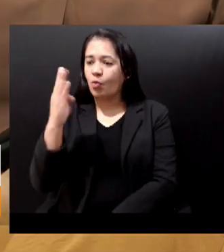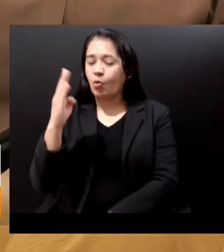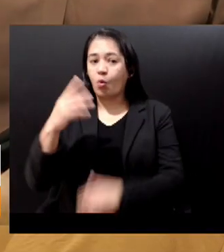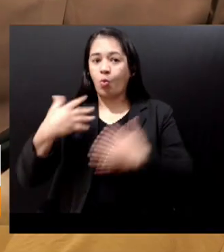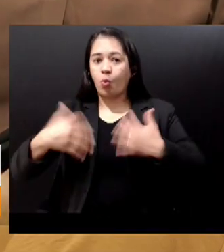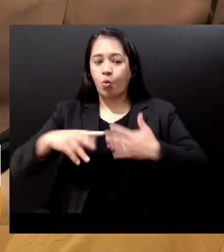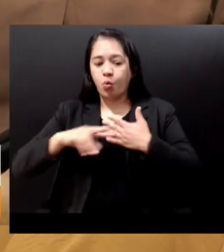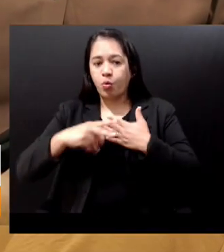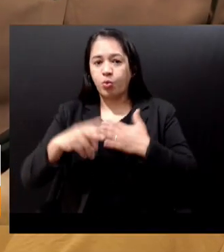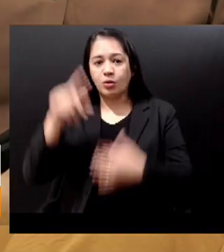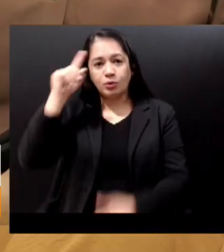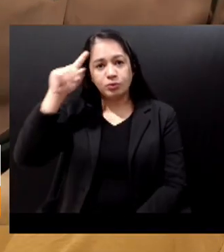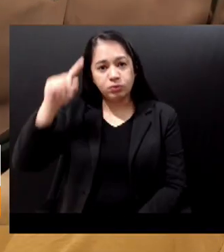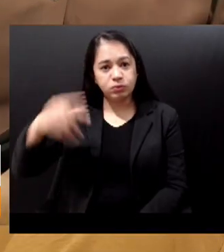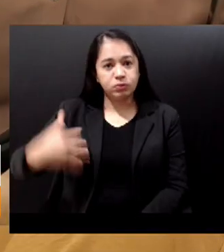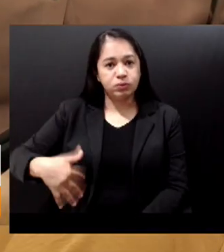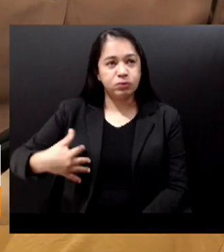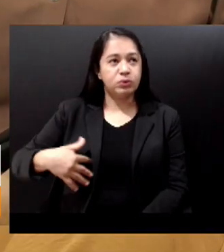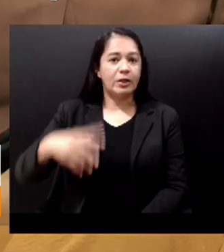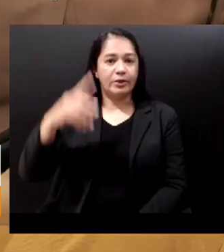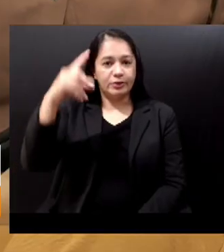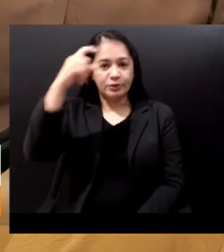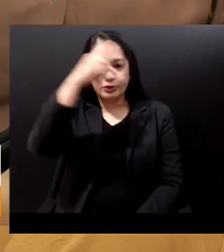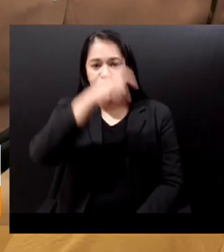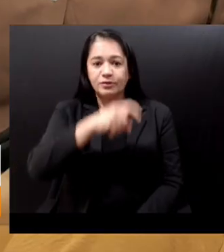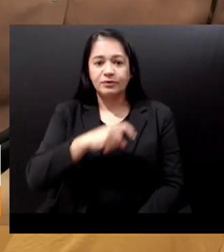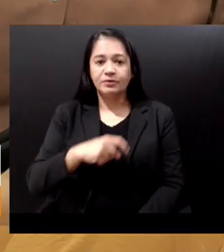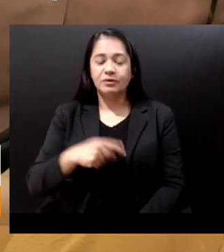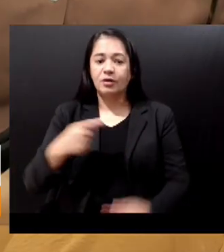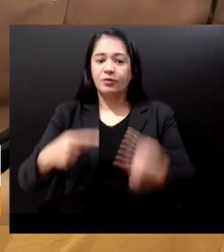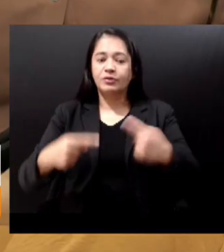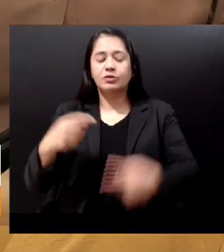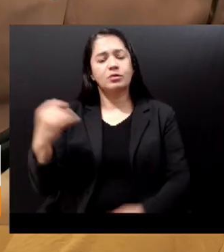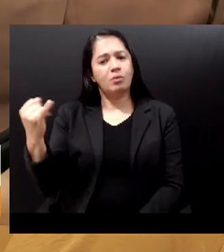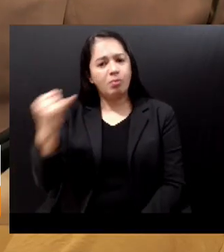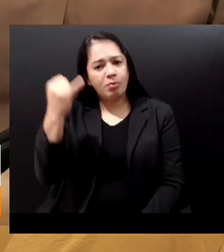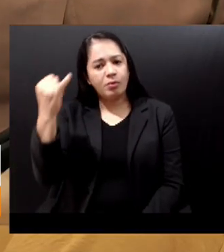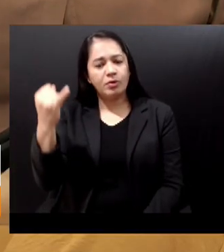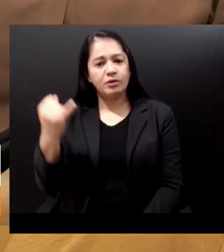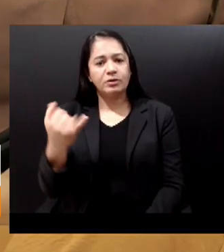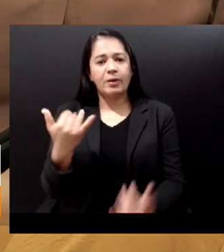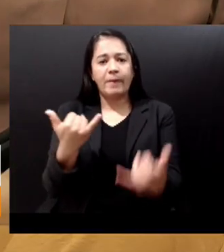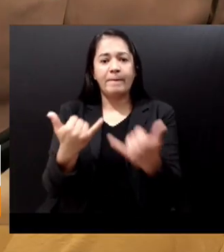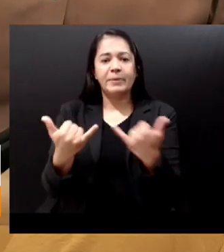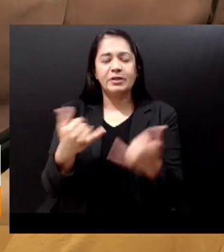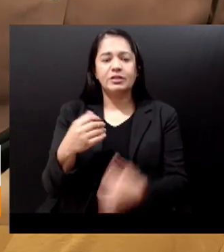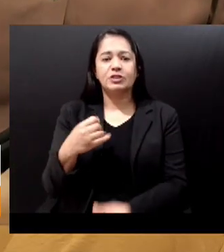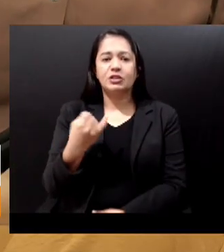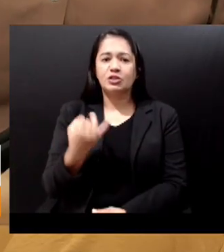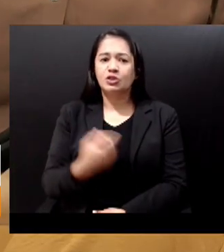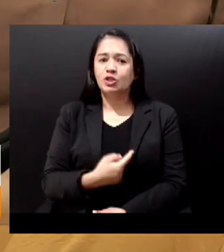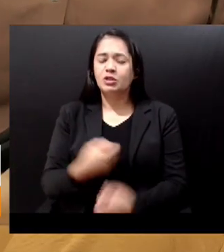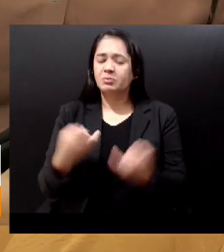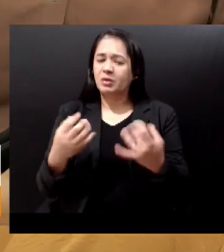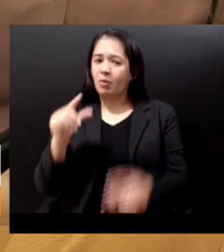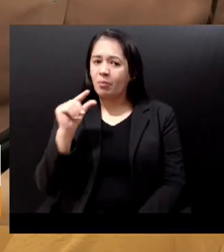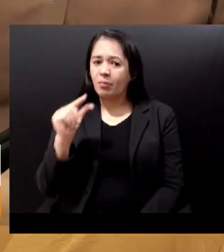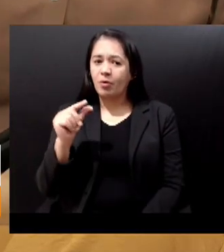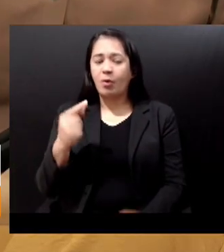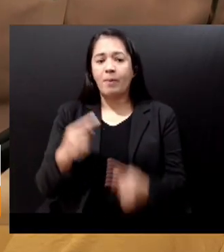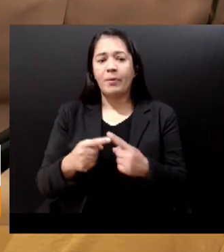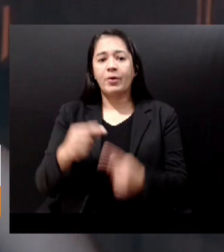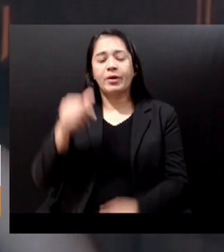mesmo. E eu acho que é uma discussão super válida, né, me parece que a gente fala pouco ainda sobre isso, porque Exato. mulheres quanto mais velhas,